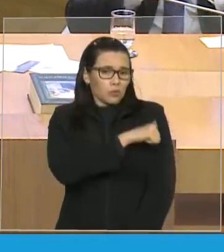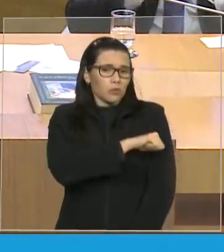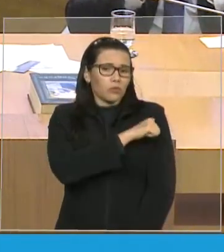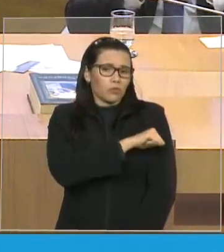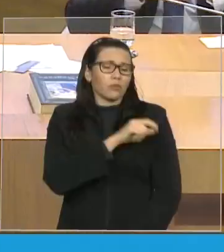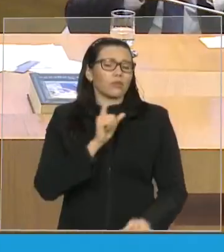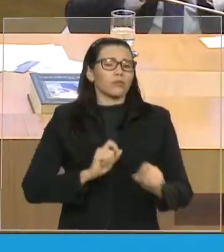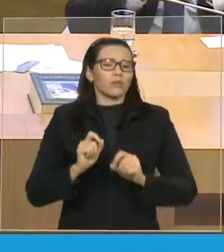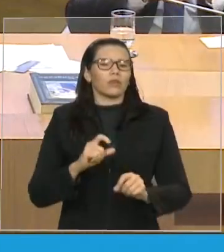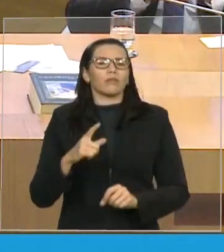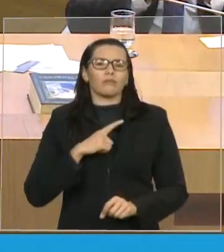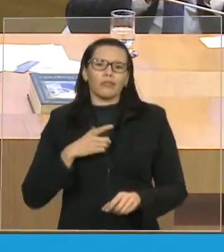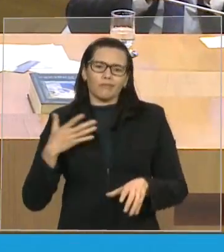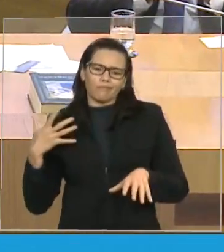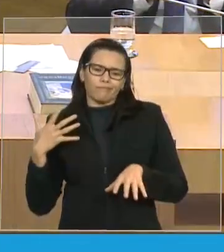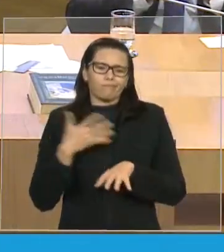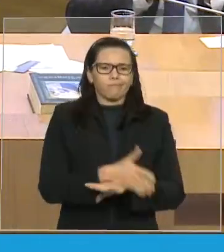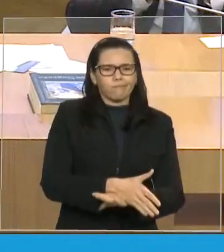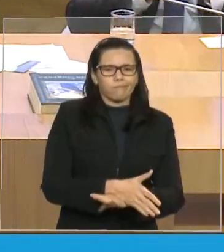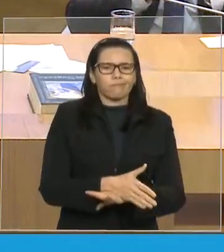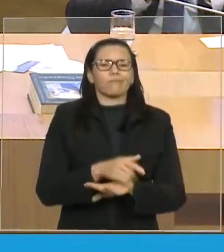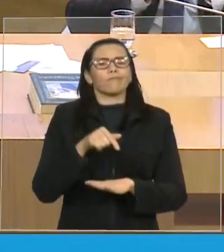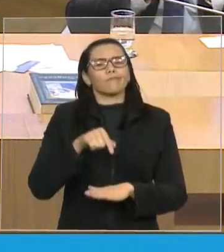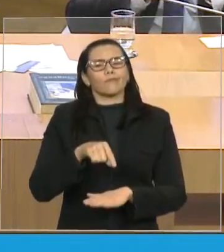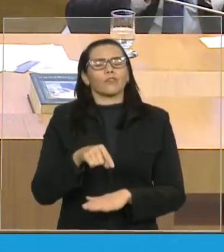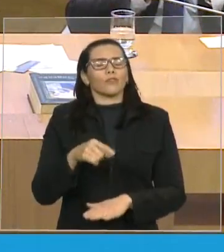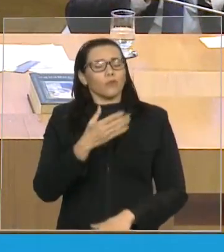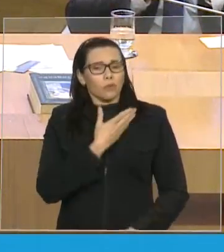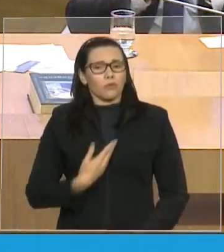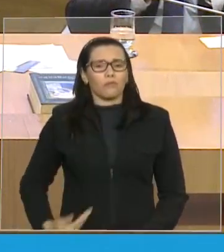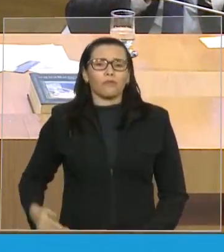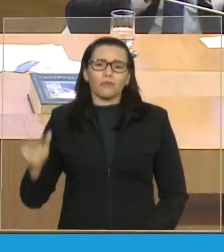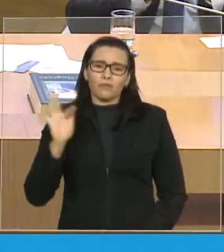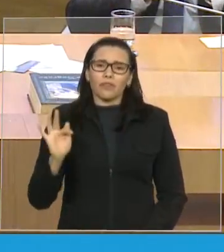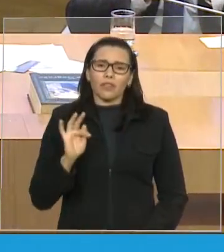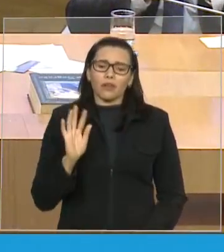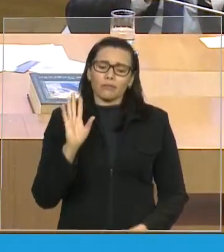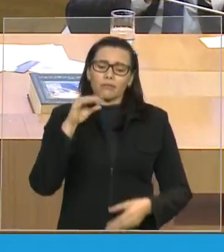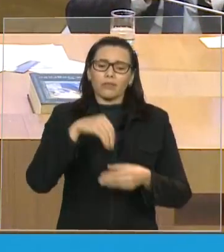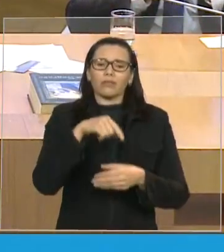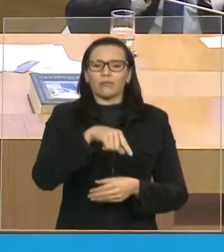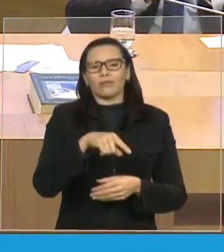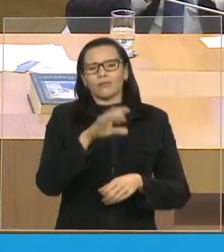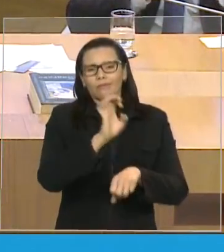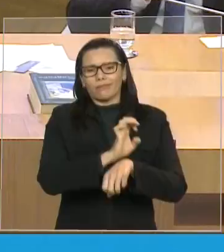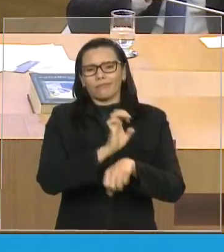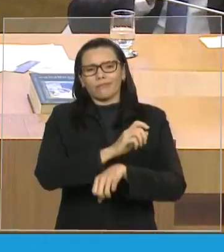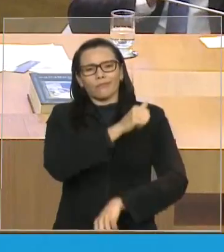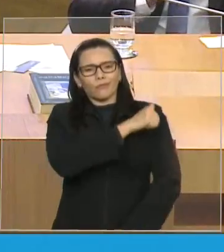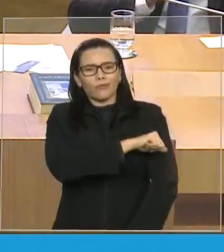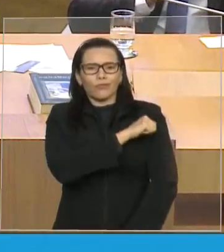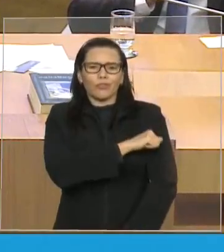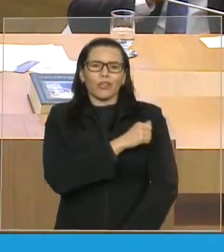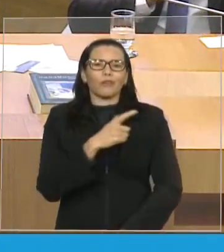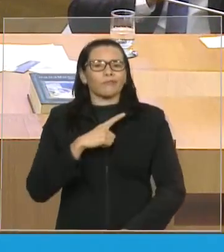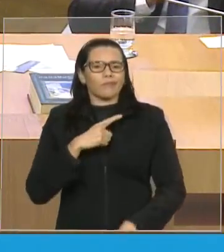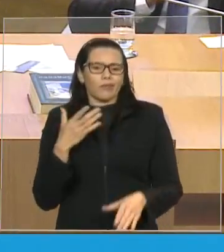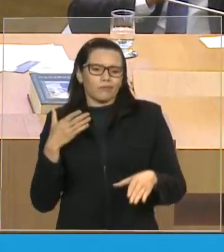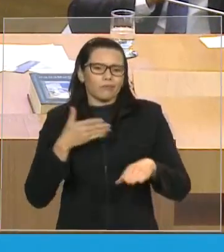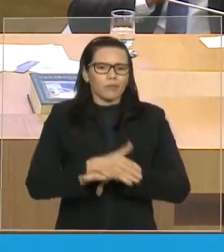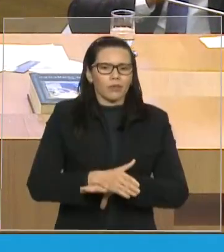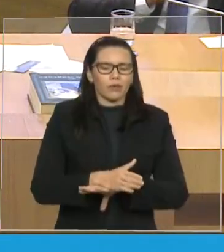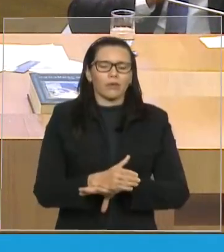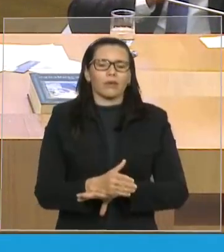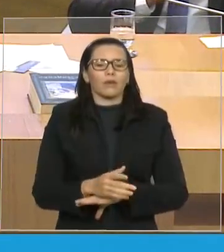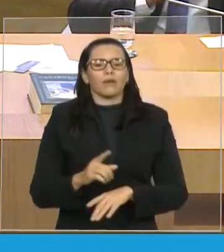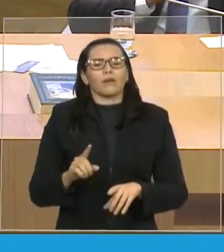militar do governo federal no Rio de Janeiro. Então, é um momento bastante delicado do país, mas que cabe a todos nós, à luz